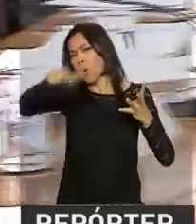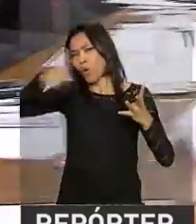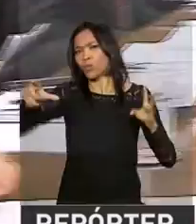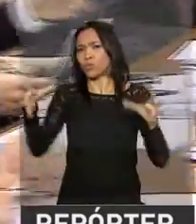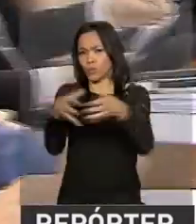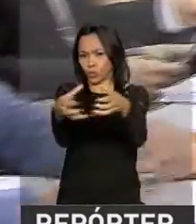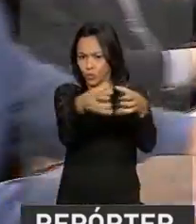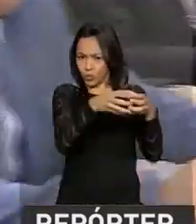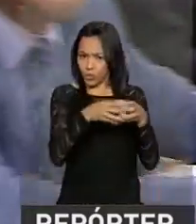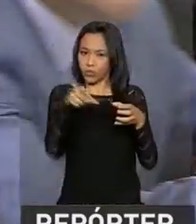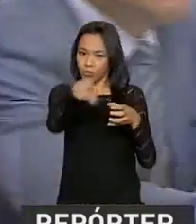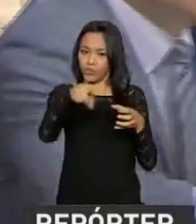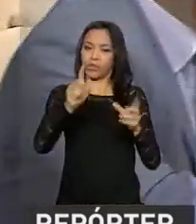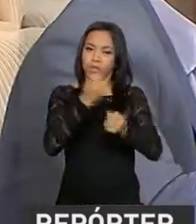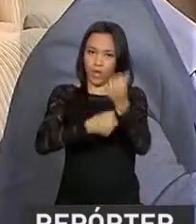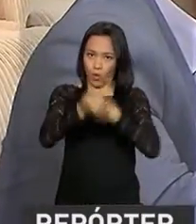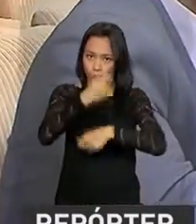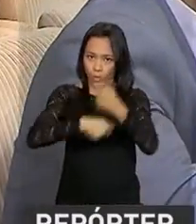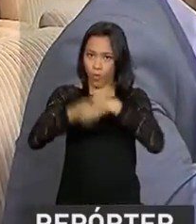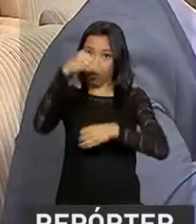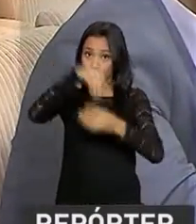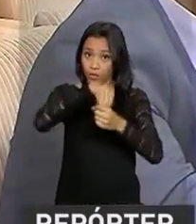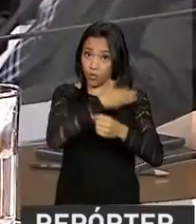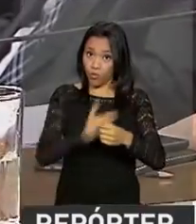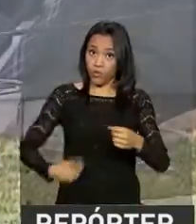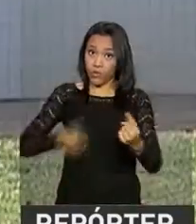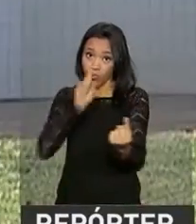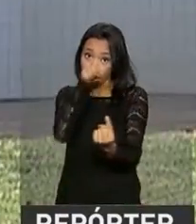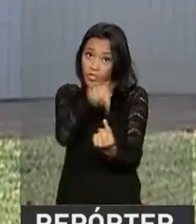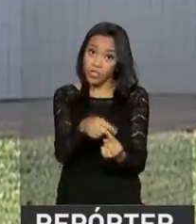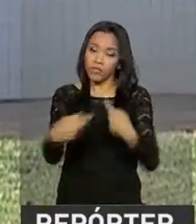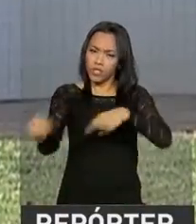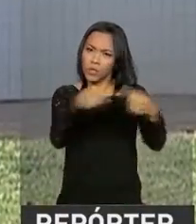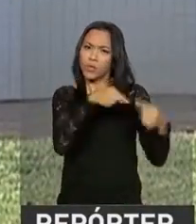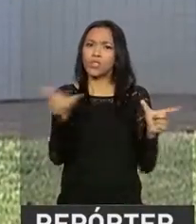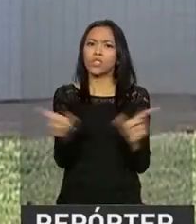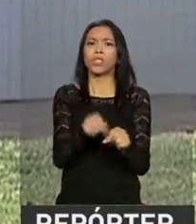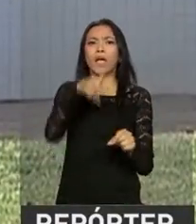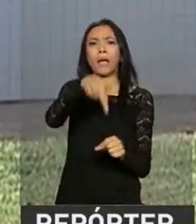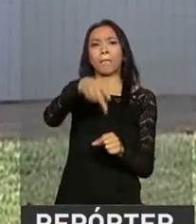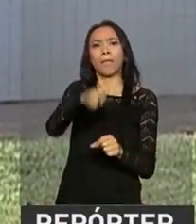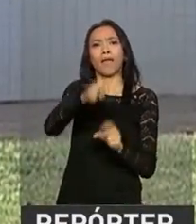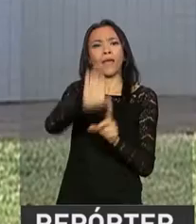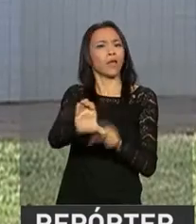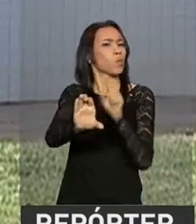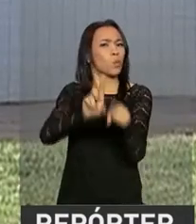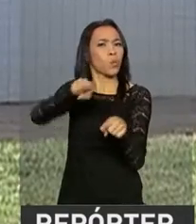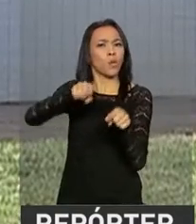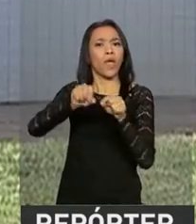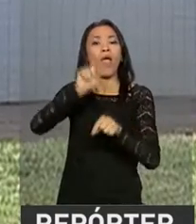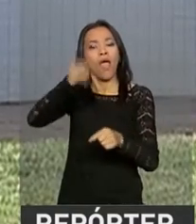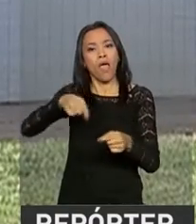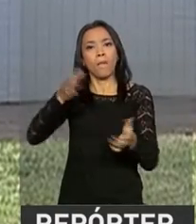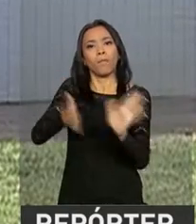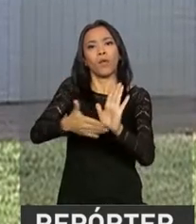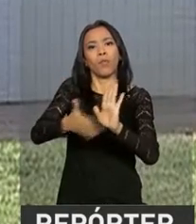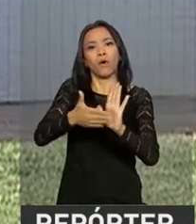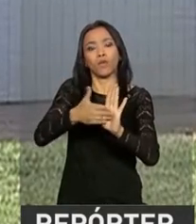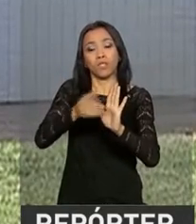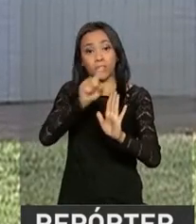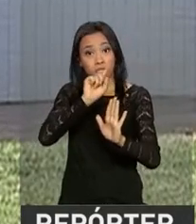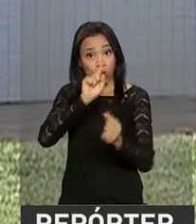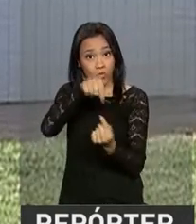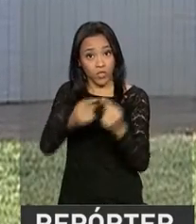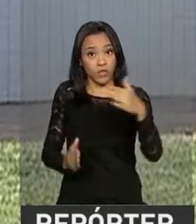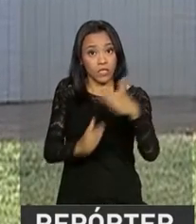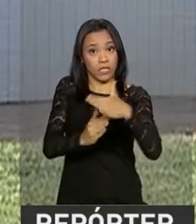equipe econômica do governo, justamente para debater a PEC 241. Essa é aquela proposta de emenda à Constituição que coloca um